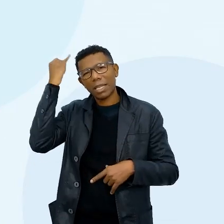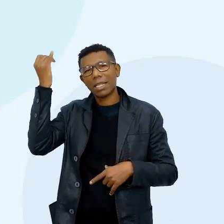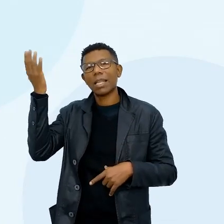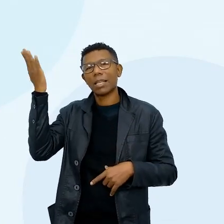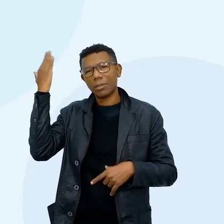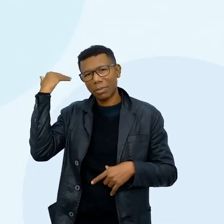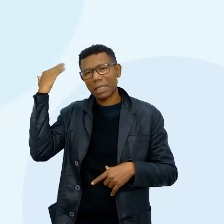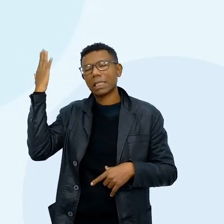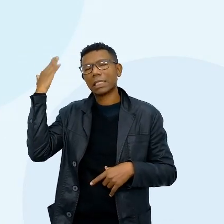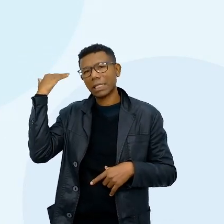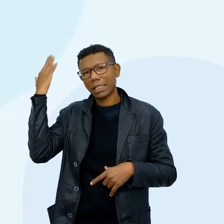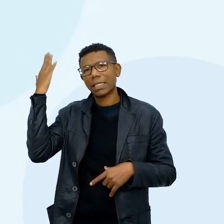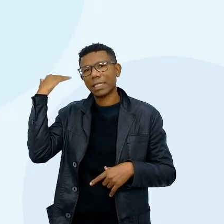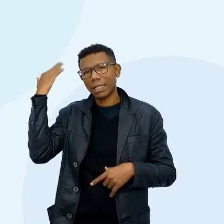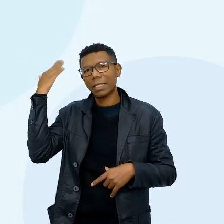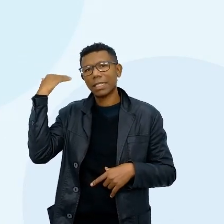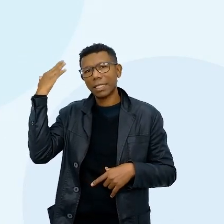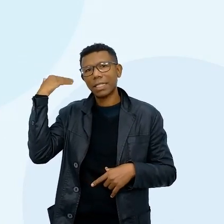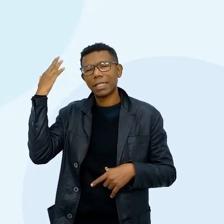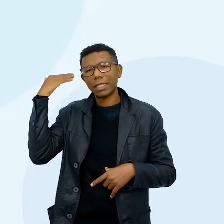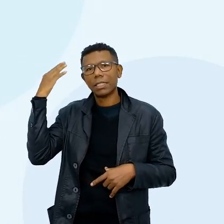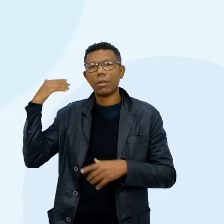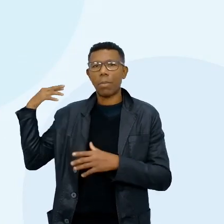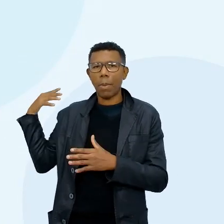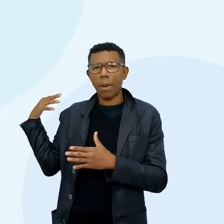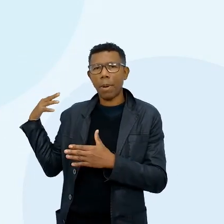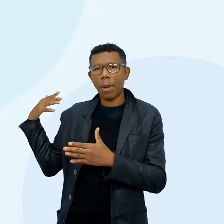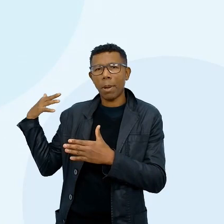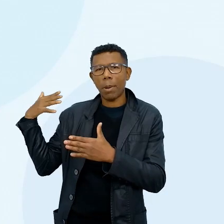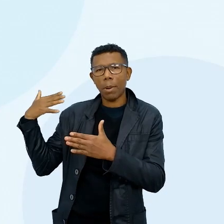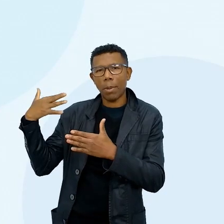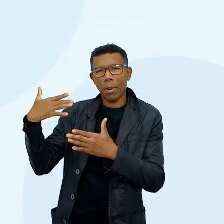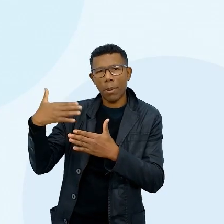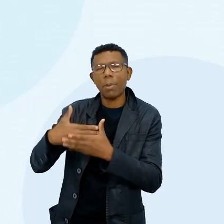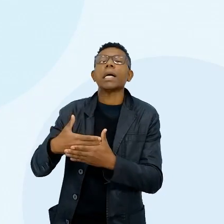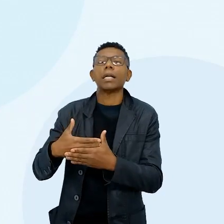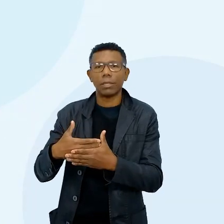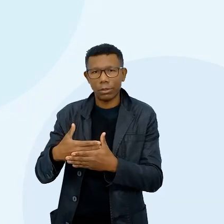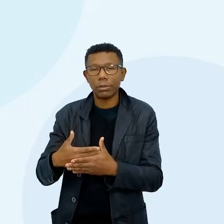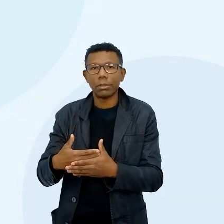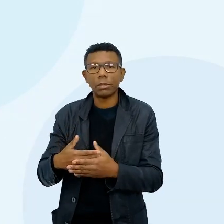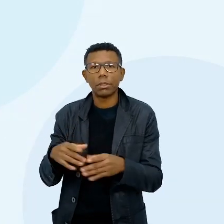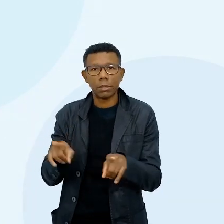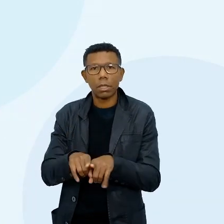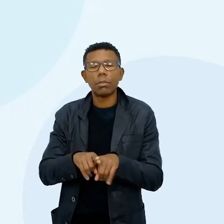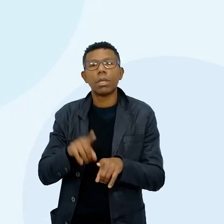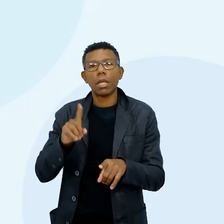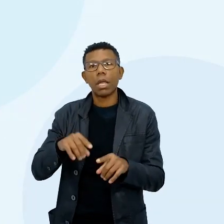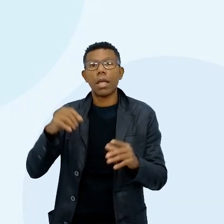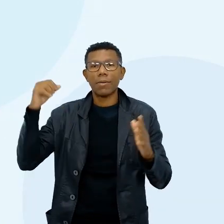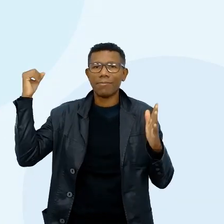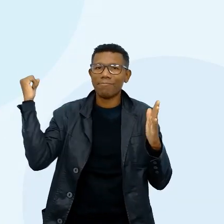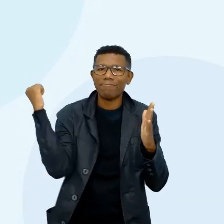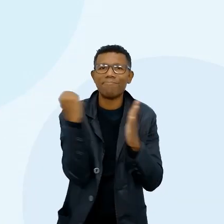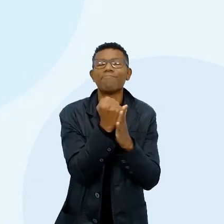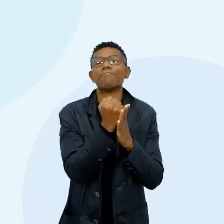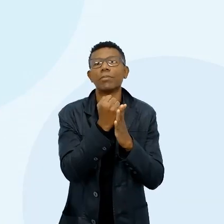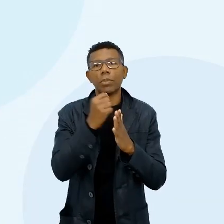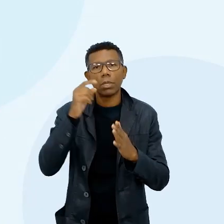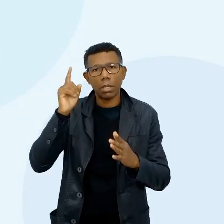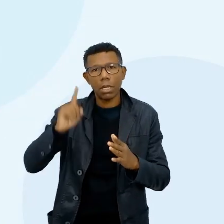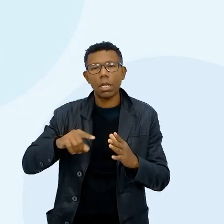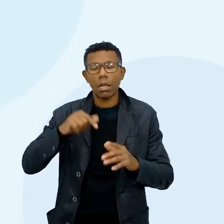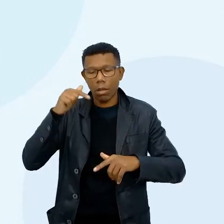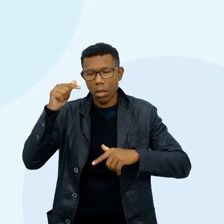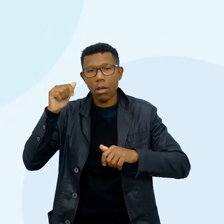ultrapassadas, que ainda, inclusive, permanecem até hoje, né. E o grande marco para o desenvolvimento de condições de